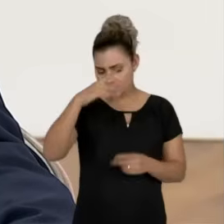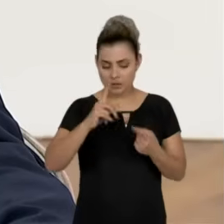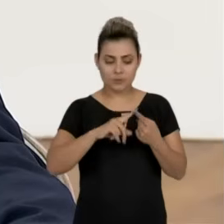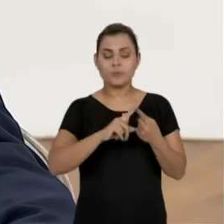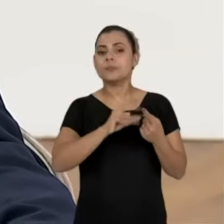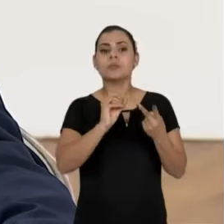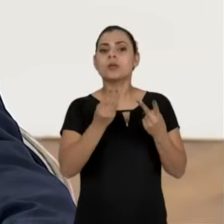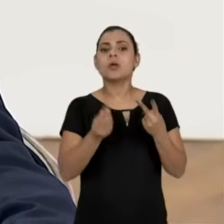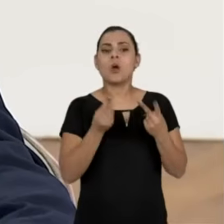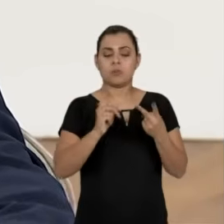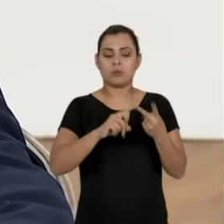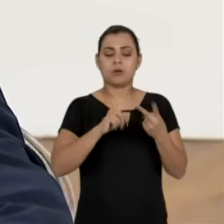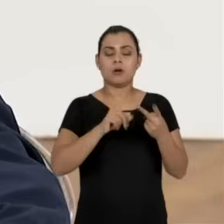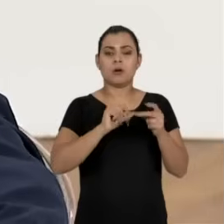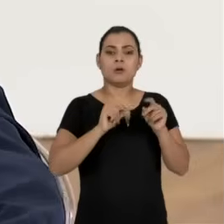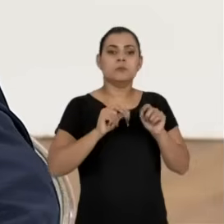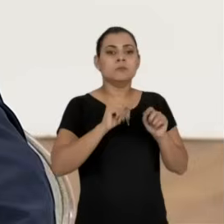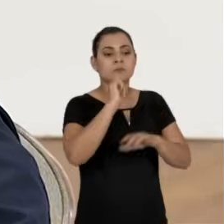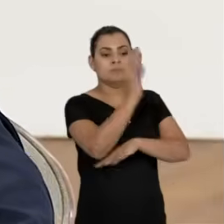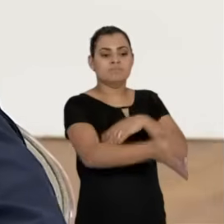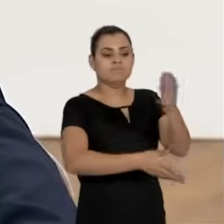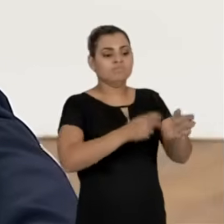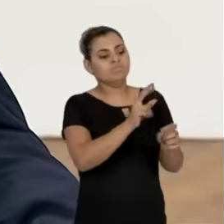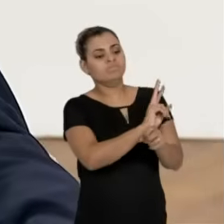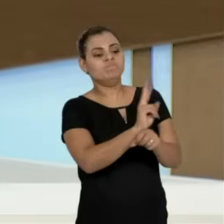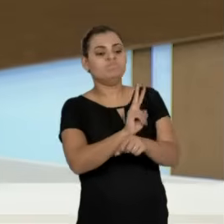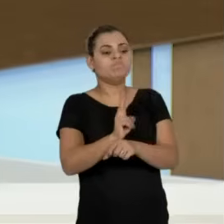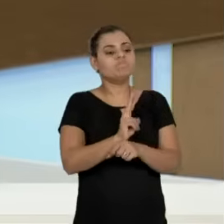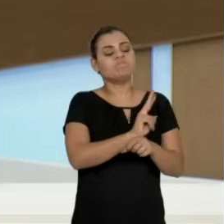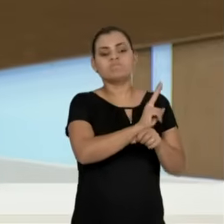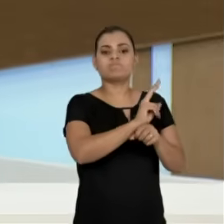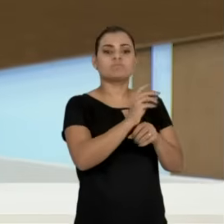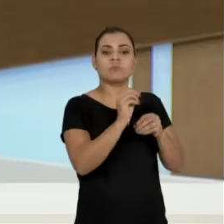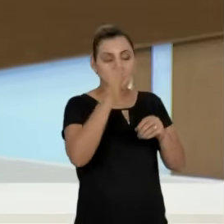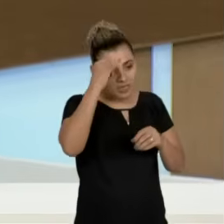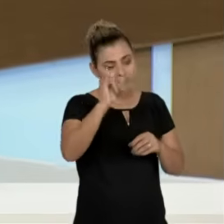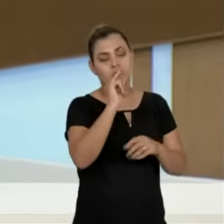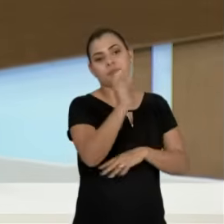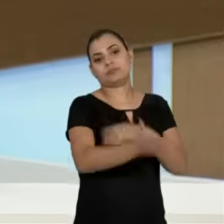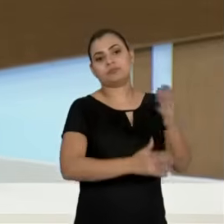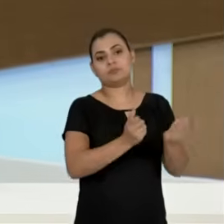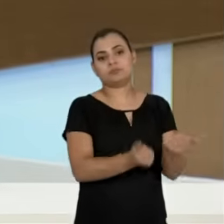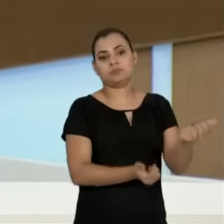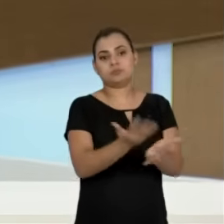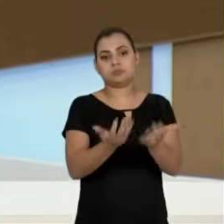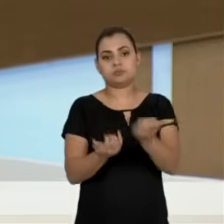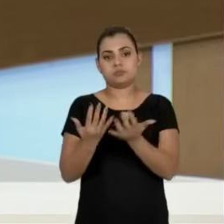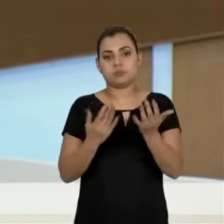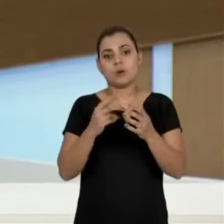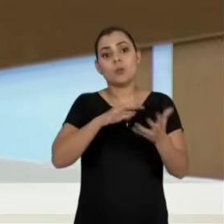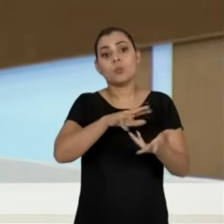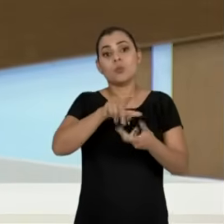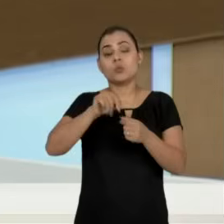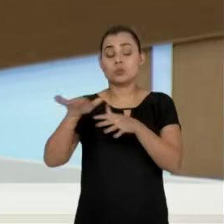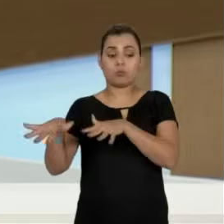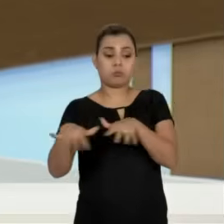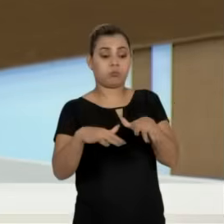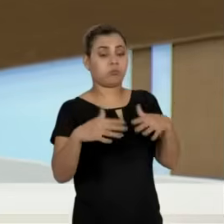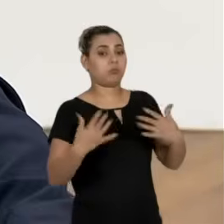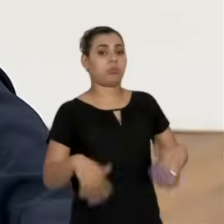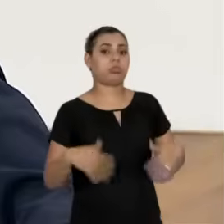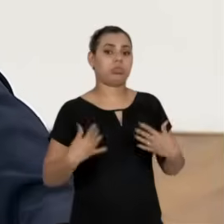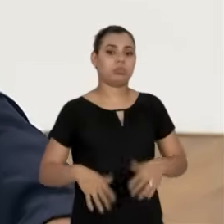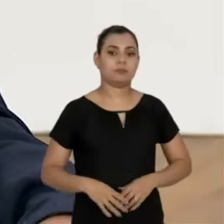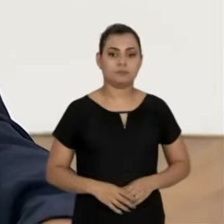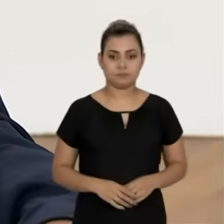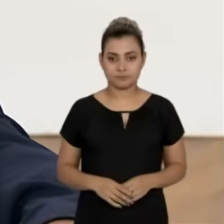está o combate ali ao desmatamento, às queimadas, esse tema que o mundo inteiro falou há poucas semanas.